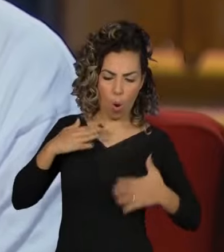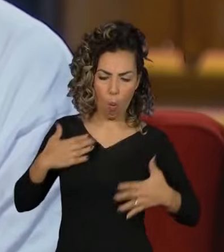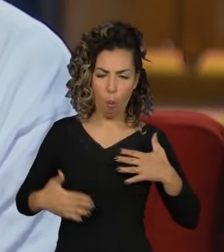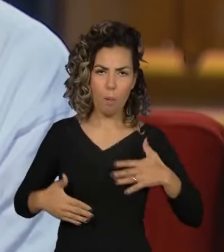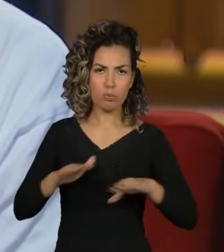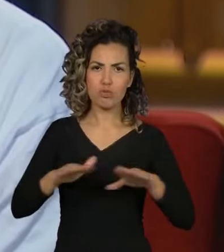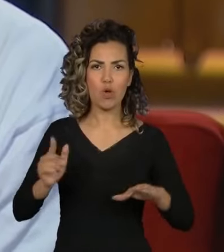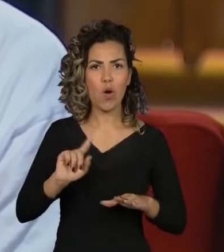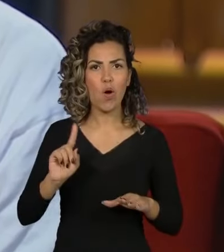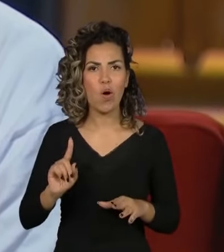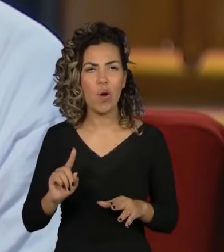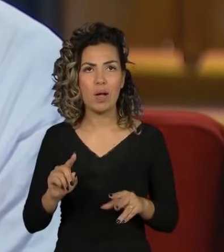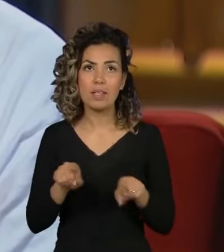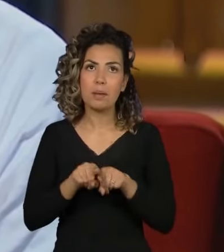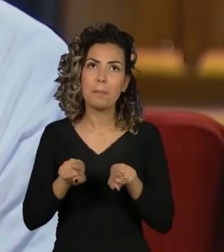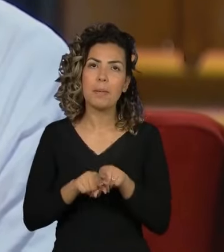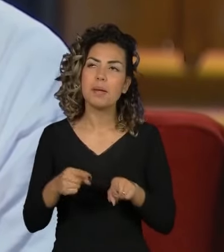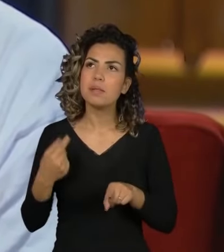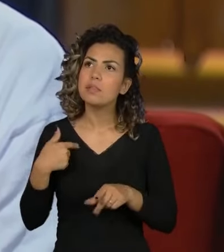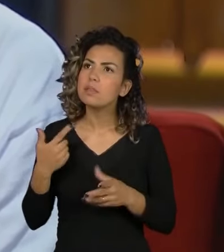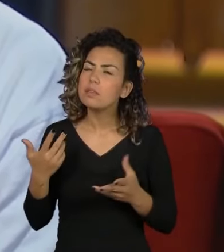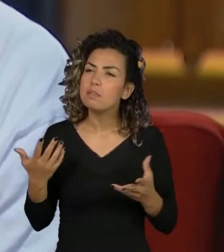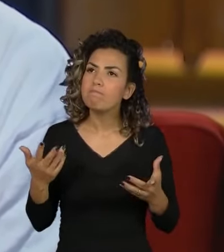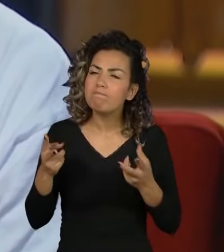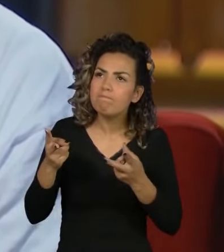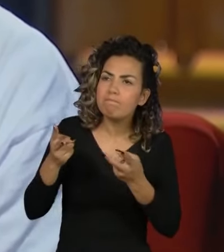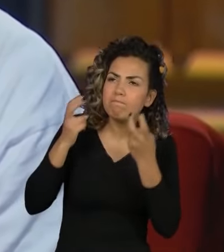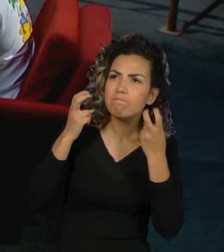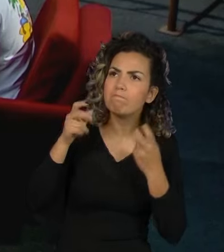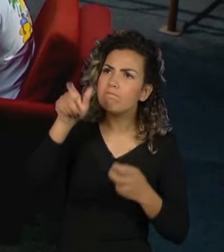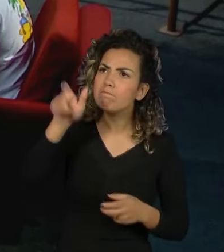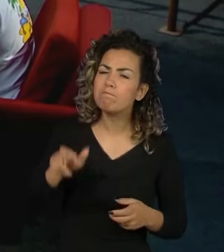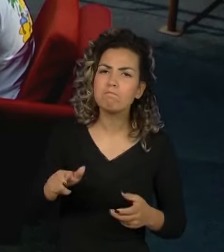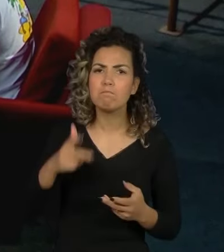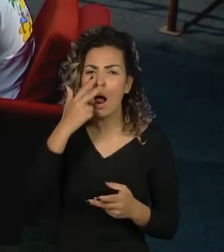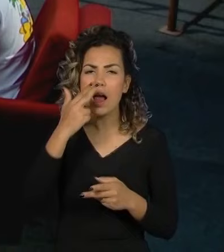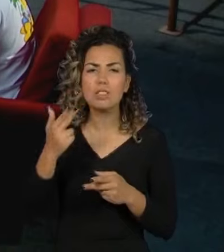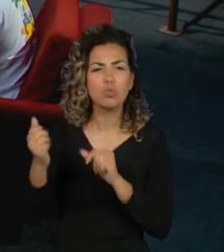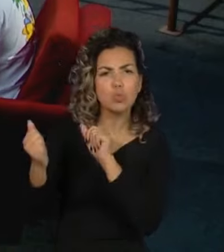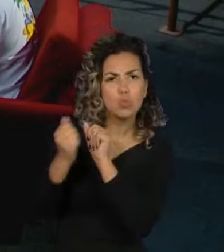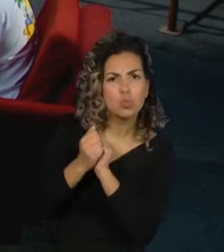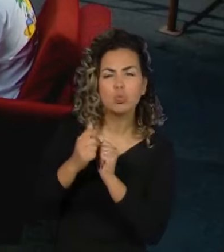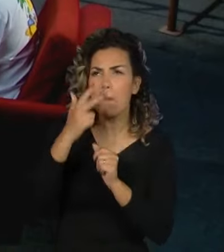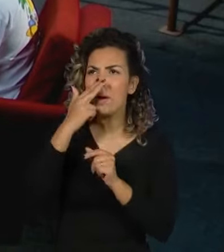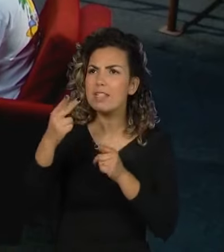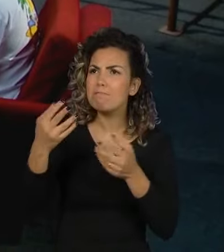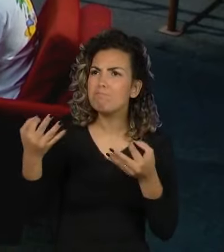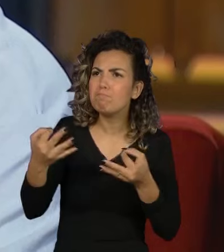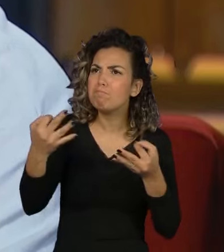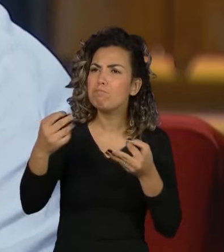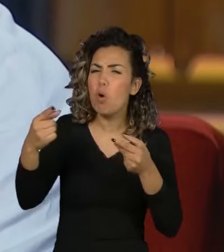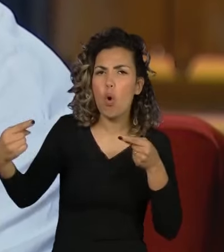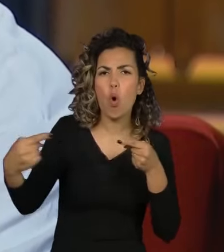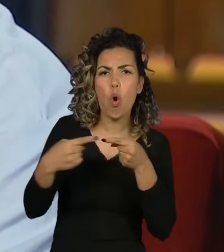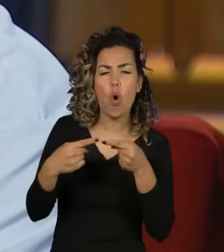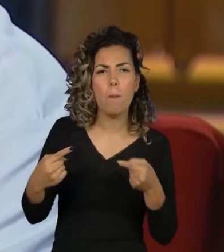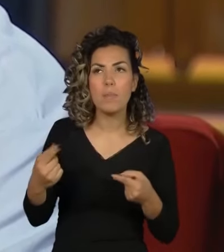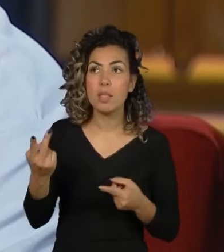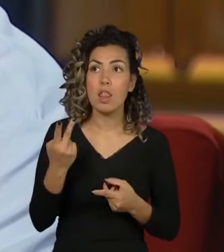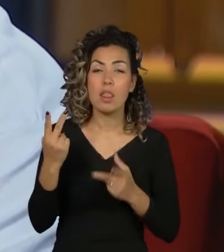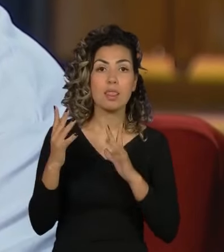detalhes que eu que eu peguei assim a a visão de que ela era uma pessoa parceira de que ela era uma pessoa ideal para mim sabe cara a gente